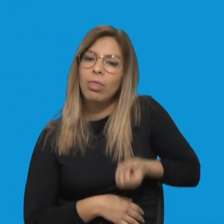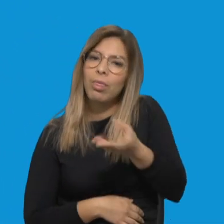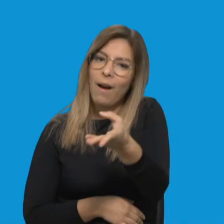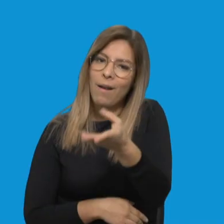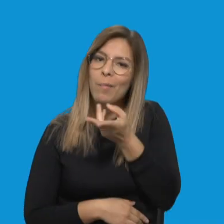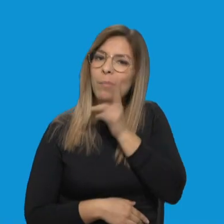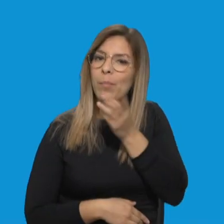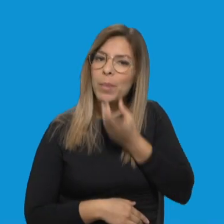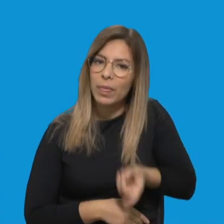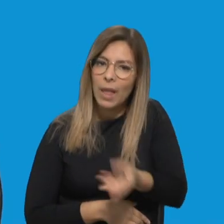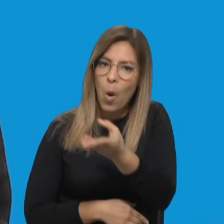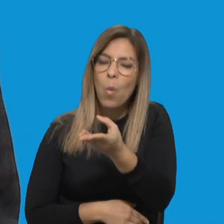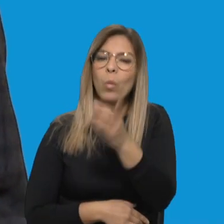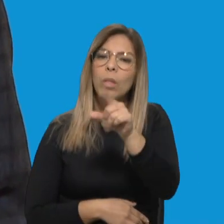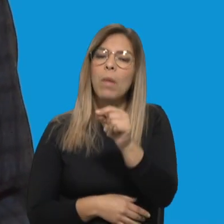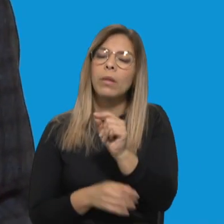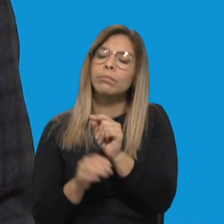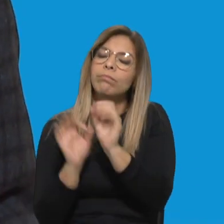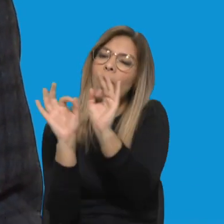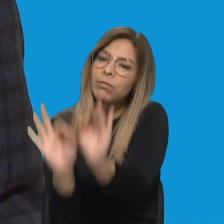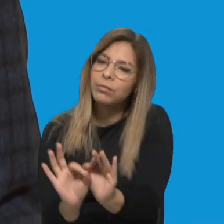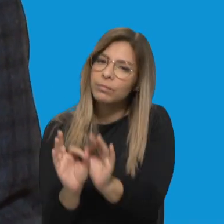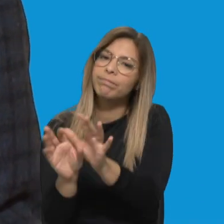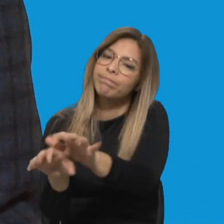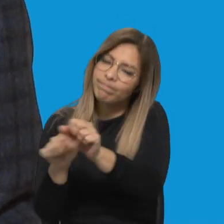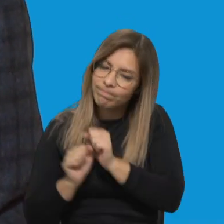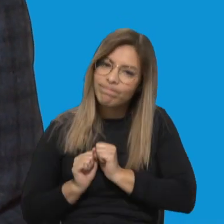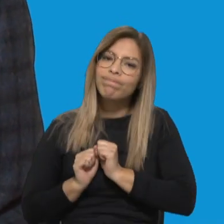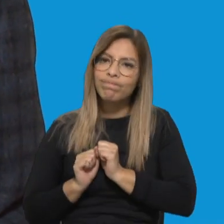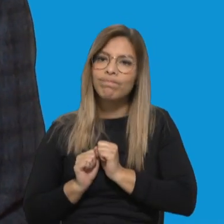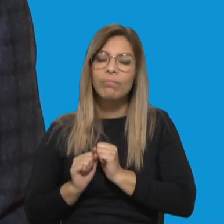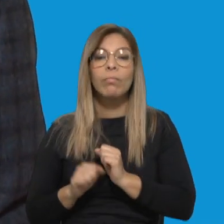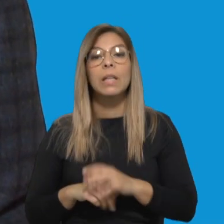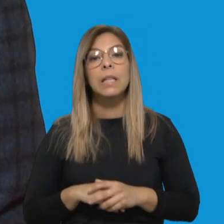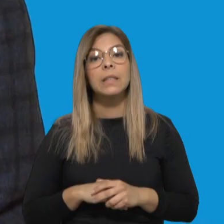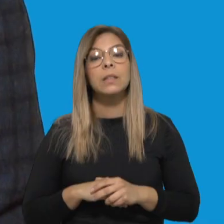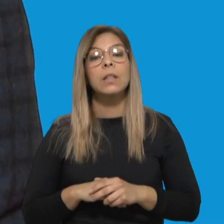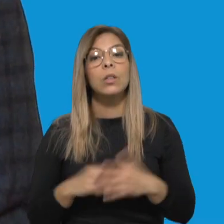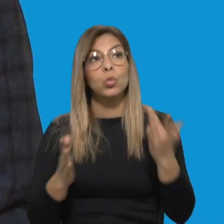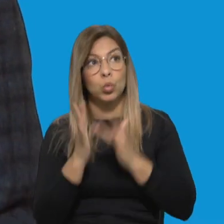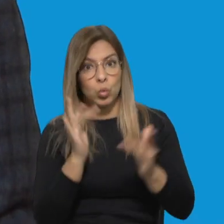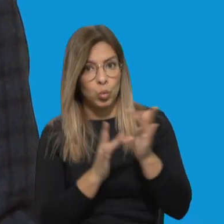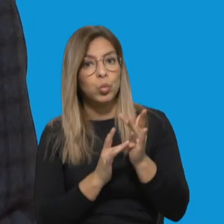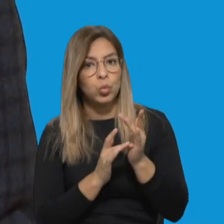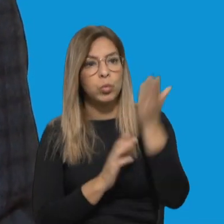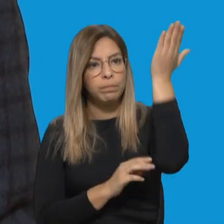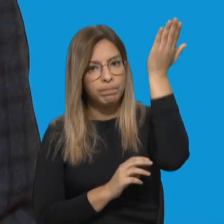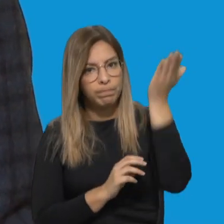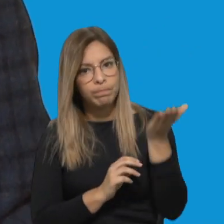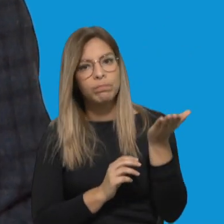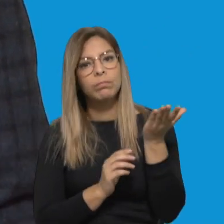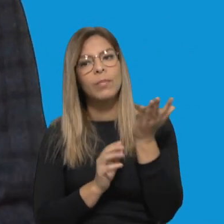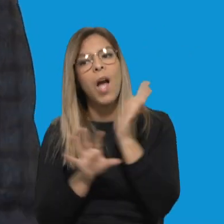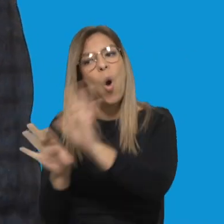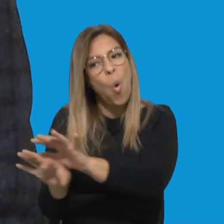do acolhimento. Jesus é aquele que dispensa, que acolhe